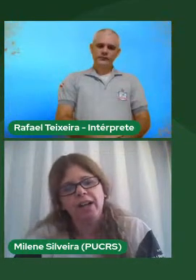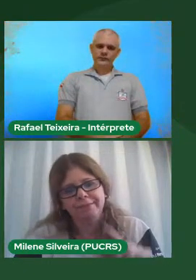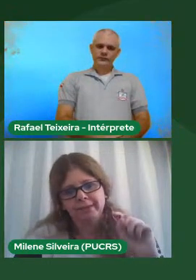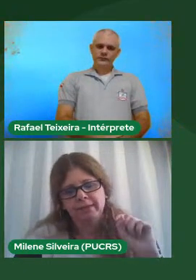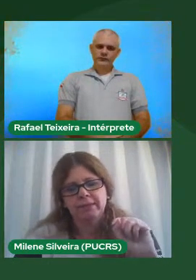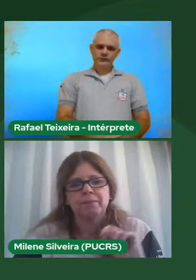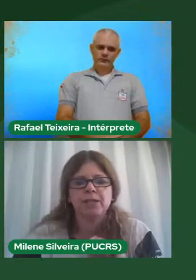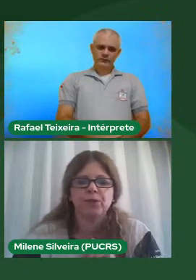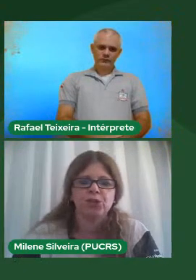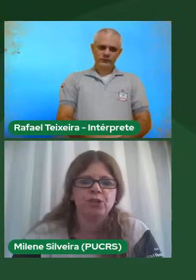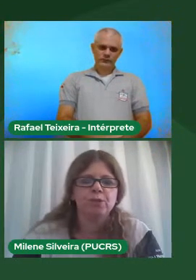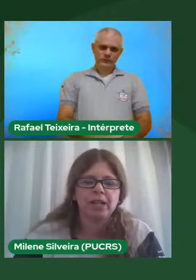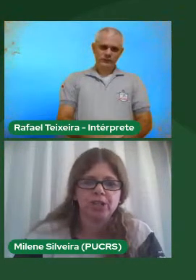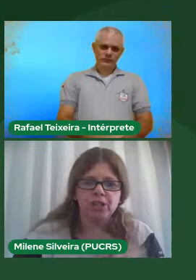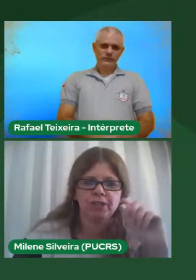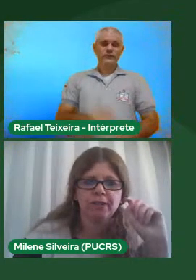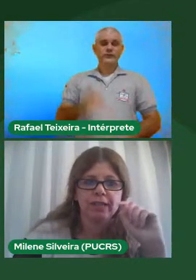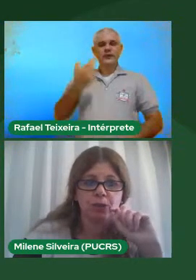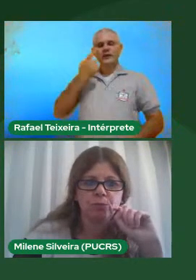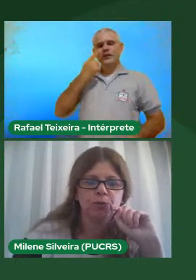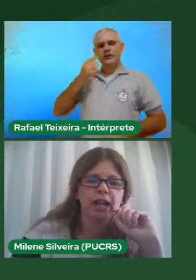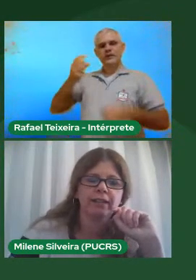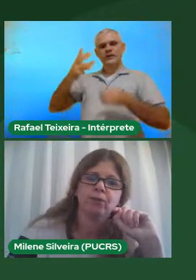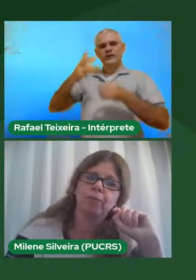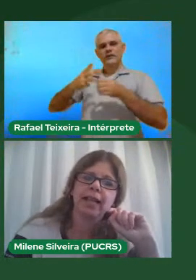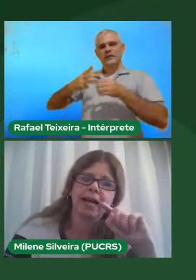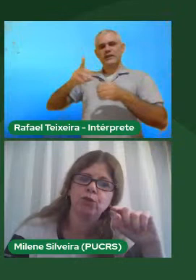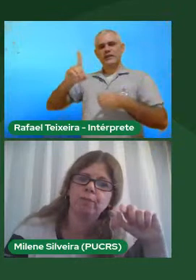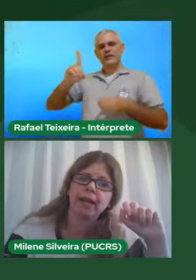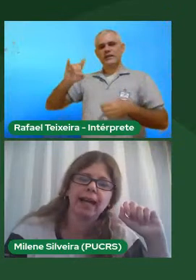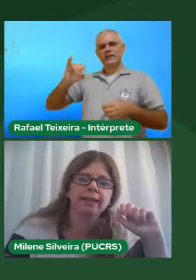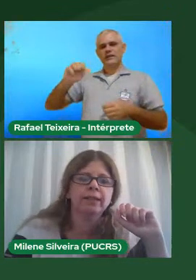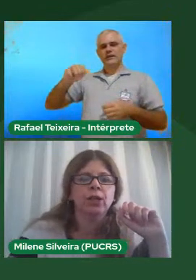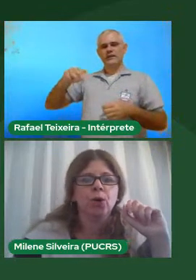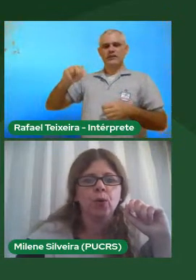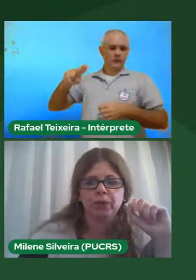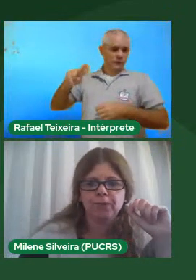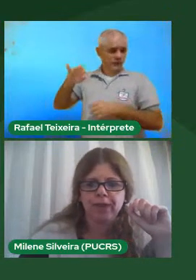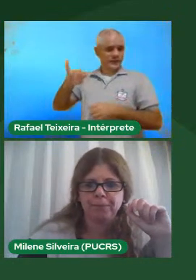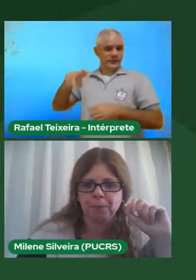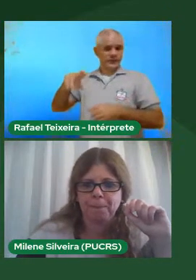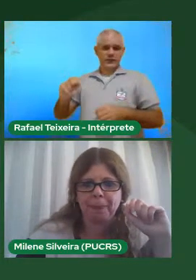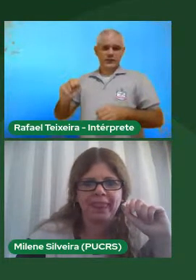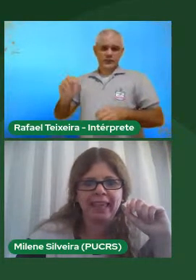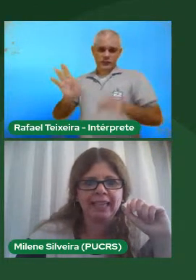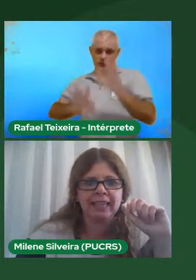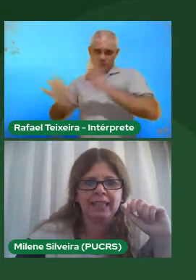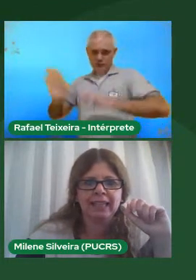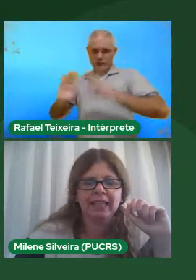Aqui, ó, minhas fotinhas para a gente, tá todo mundo já combinado de ir para lá o ano que vem.